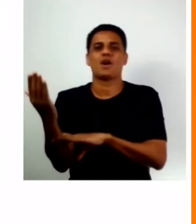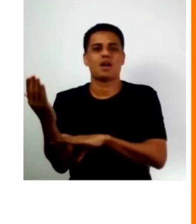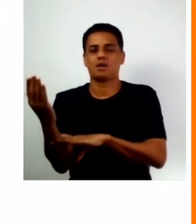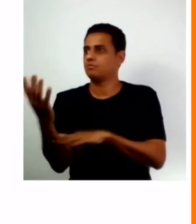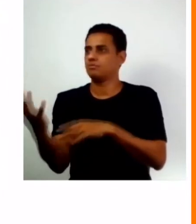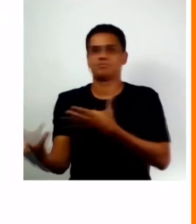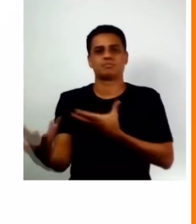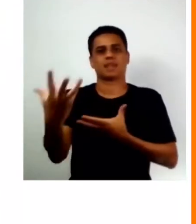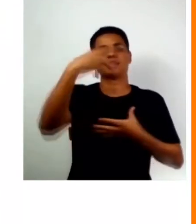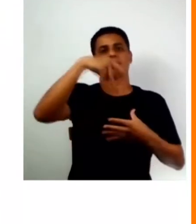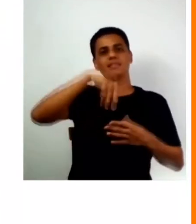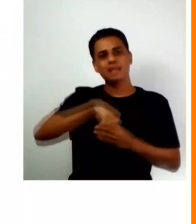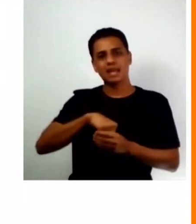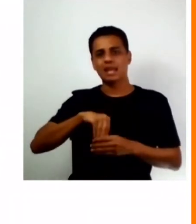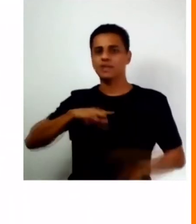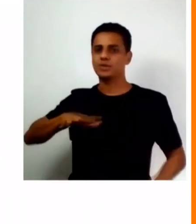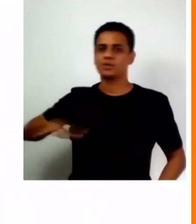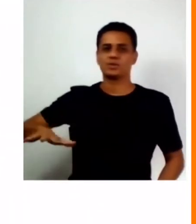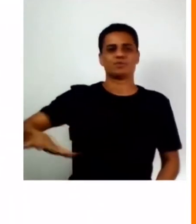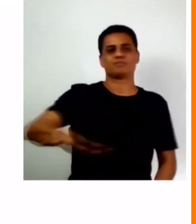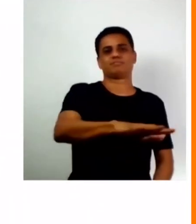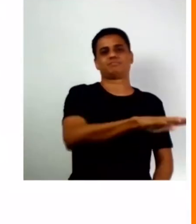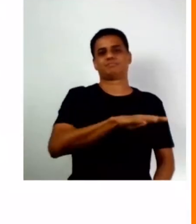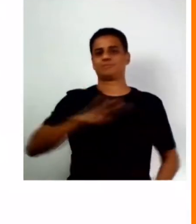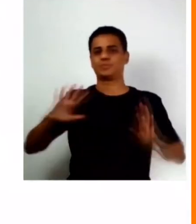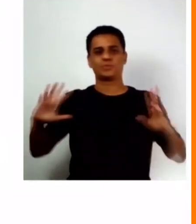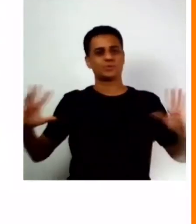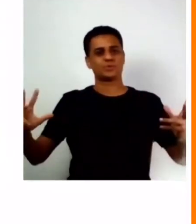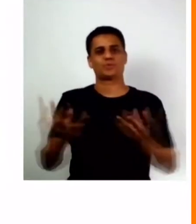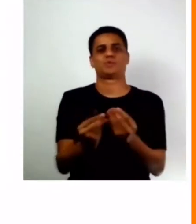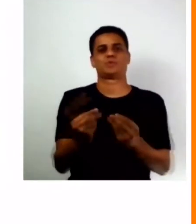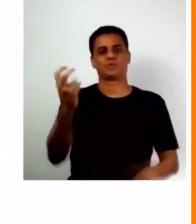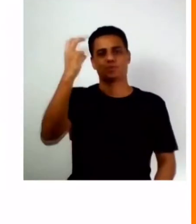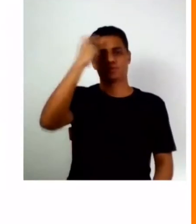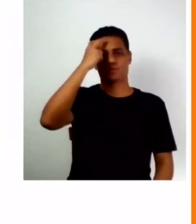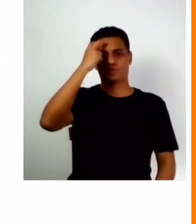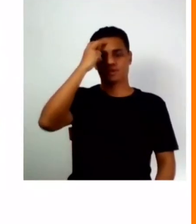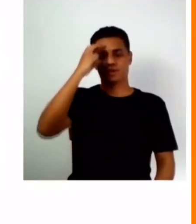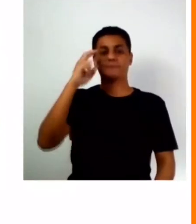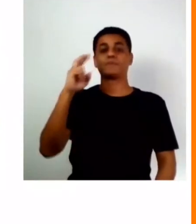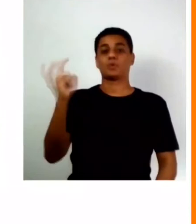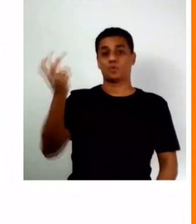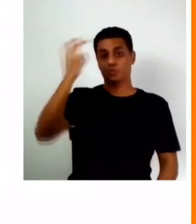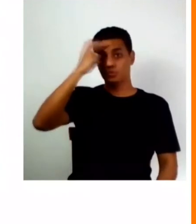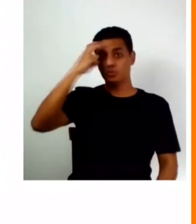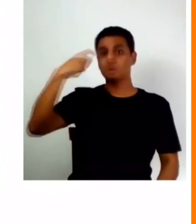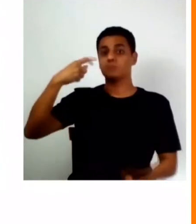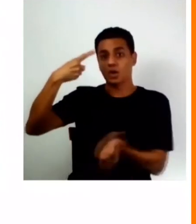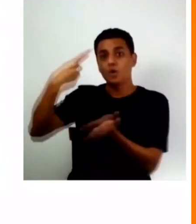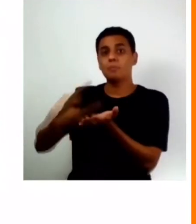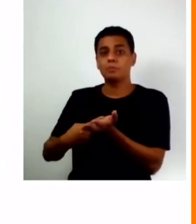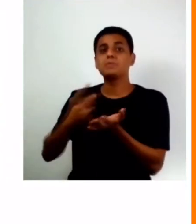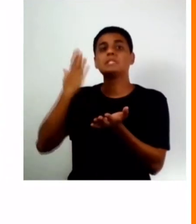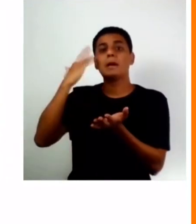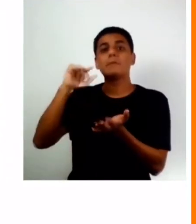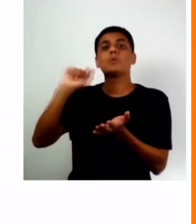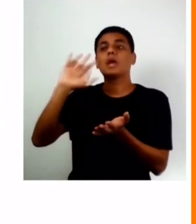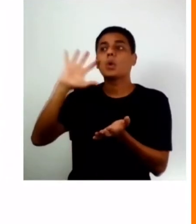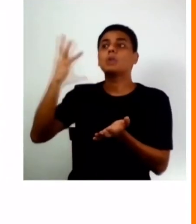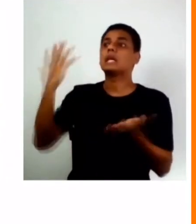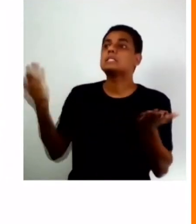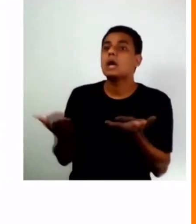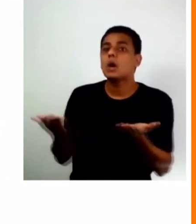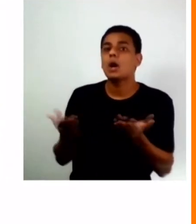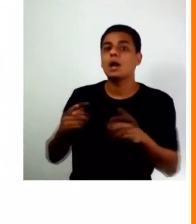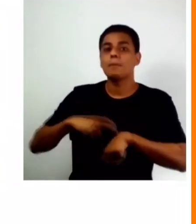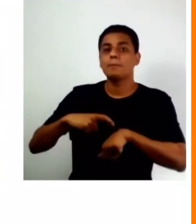entorno. Por tanto, requiere que a cultura se comprometa. E que está pasando hoxe en día? Pois a cultura se deve comprometer con os problemas de